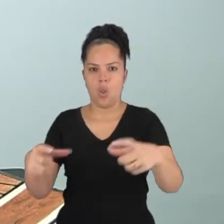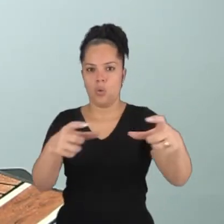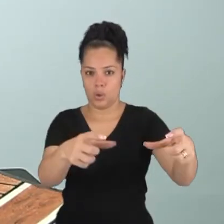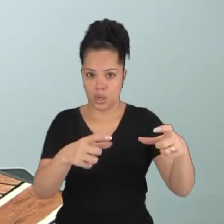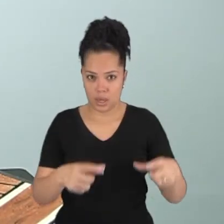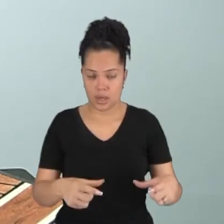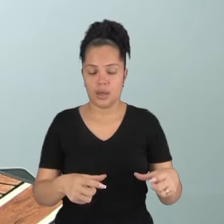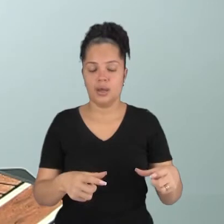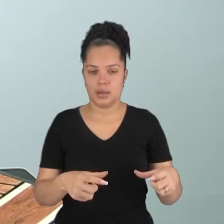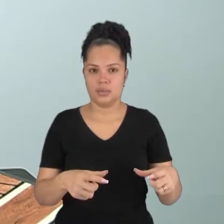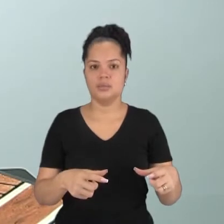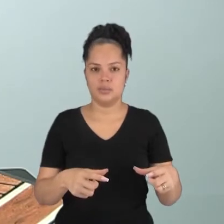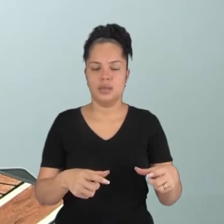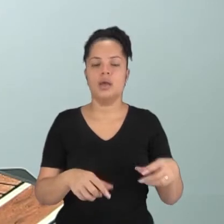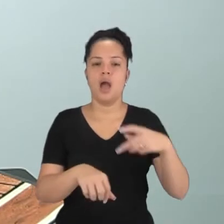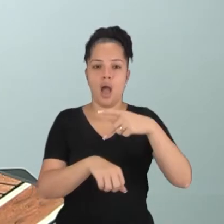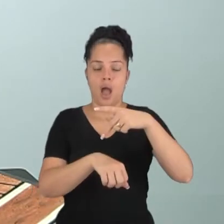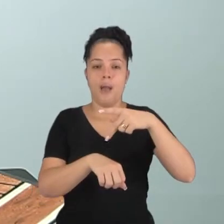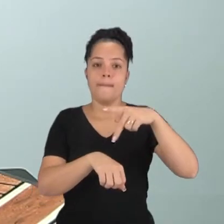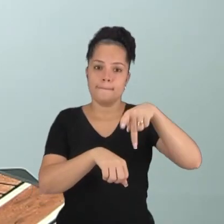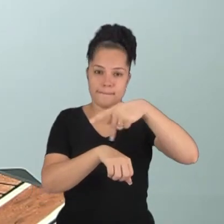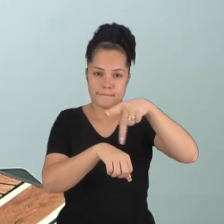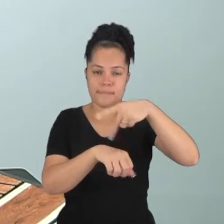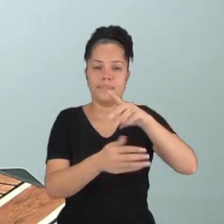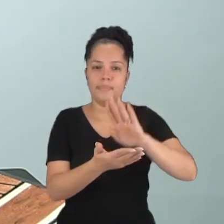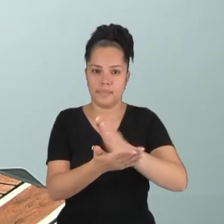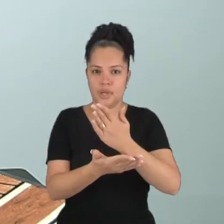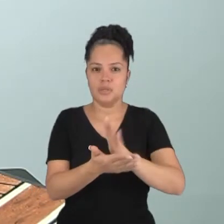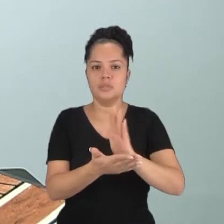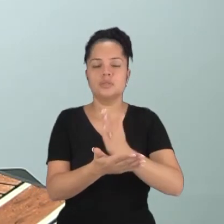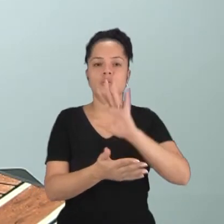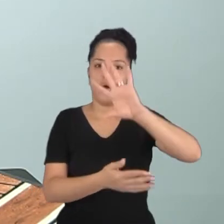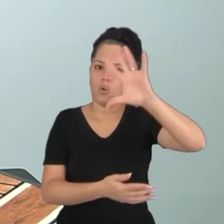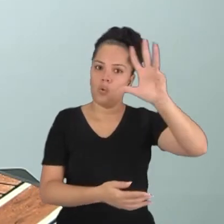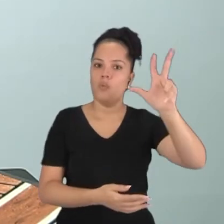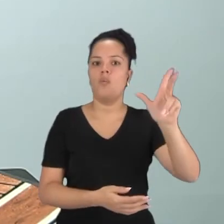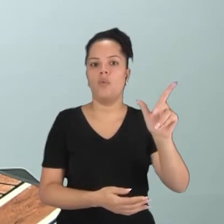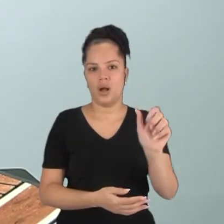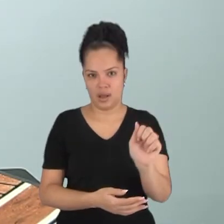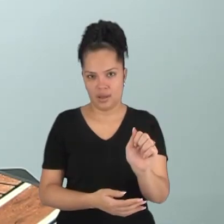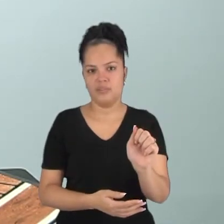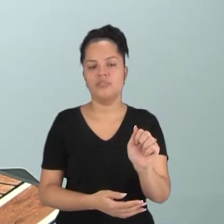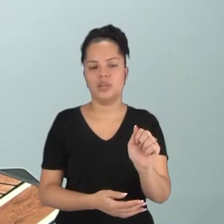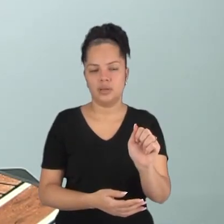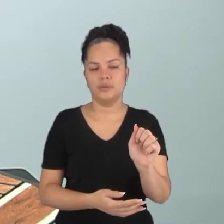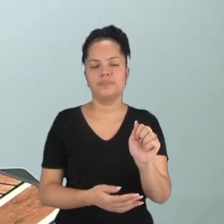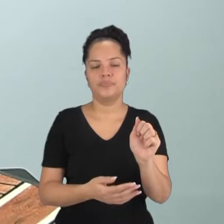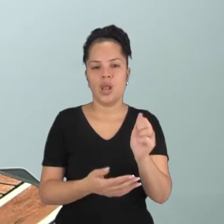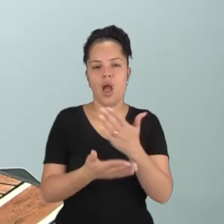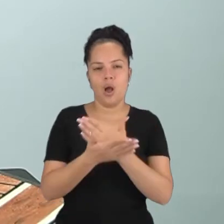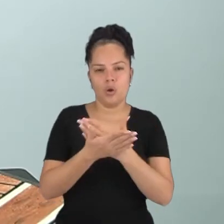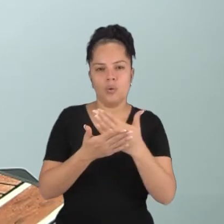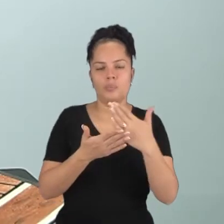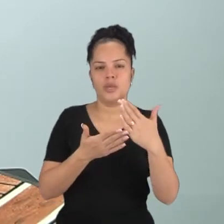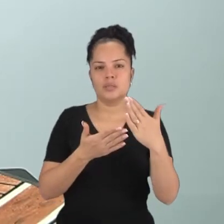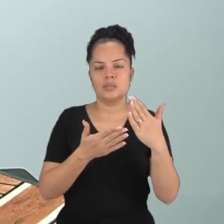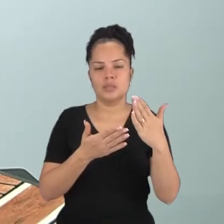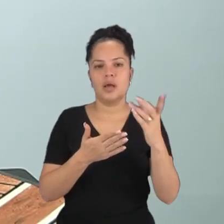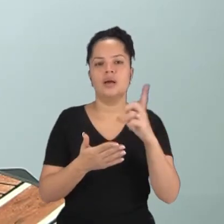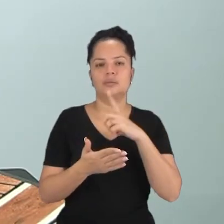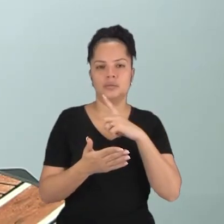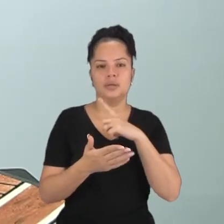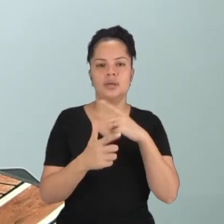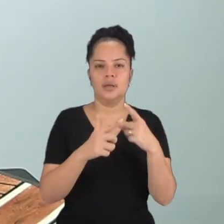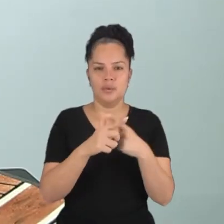africano. Foi de alguns países, né, lá da África, que estavam principalmente passando